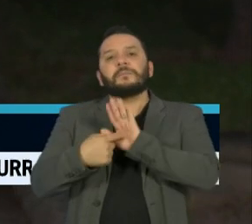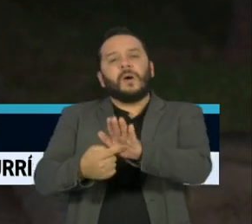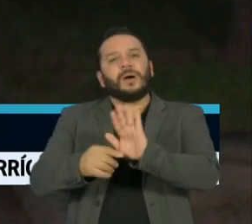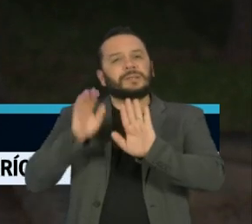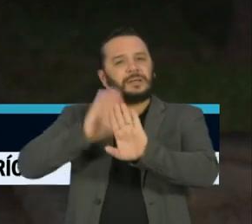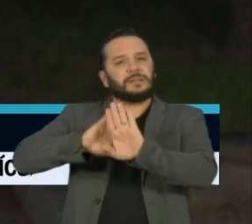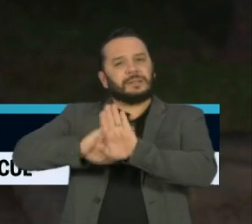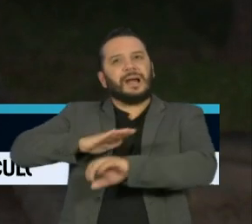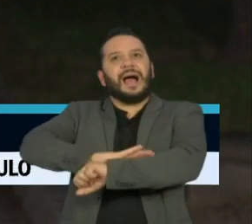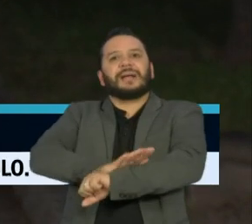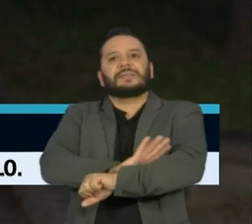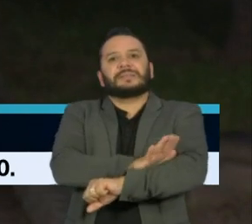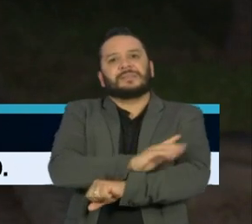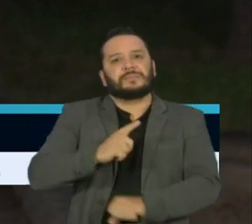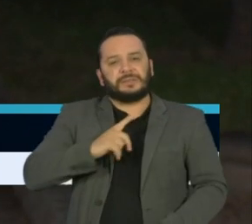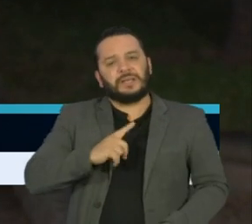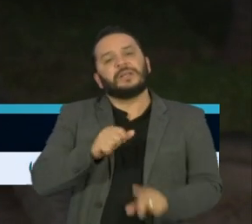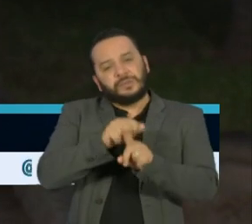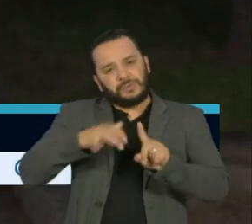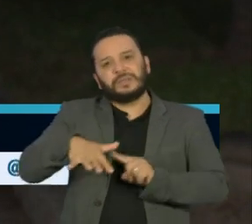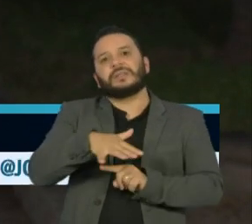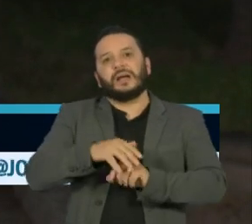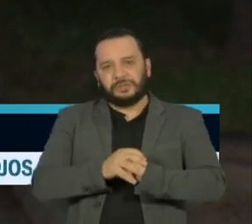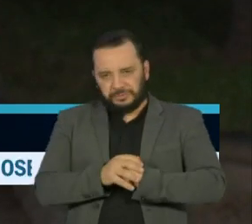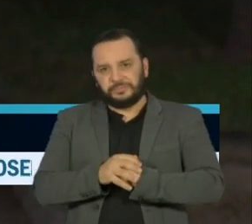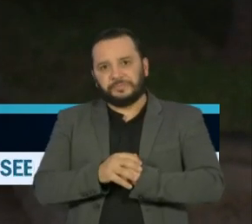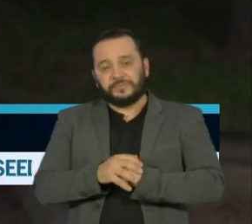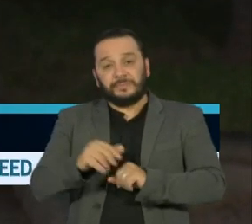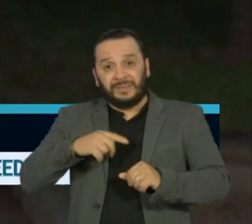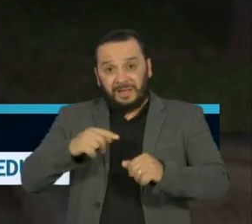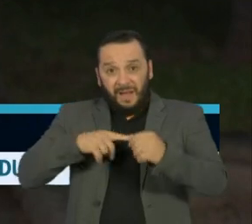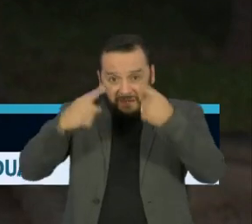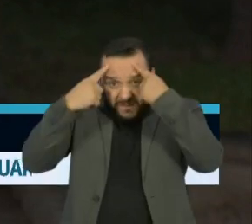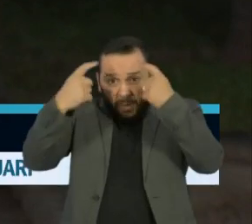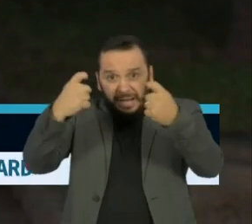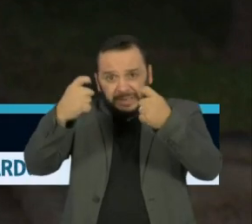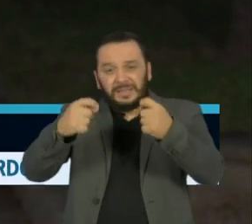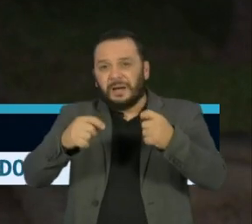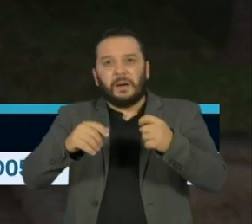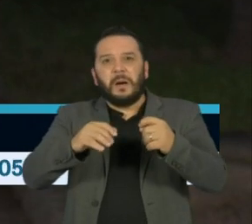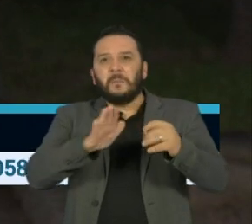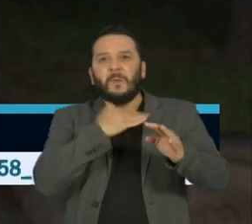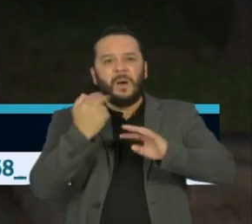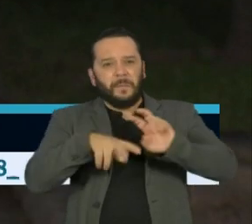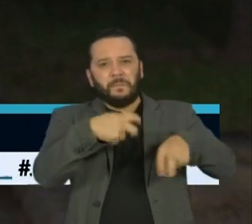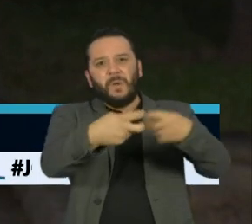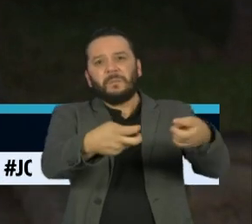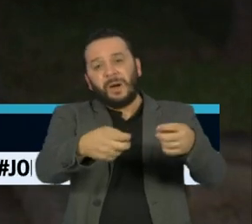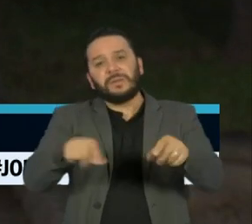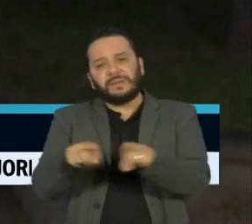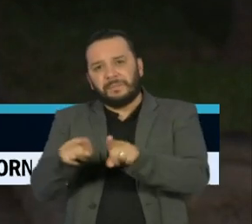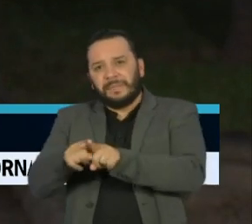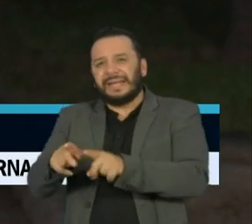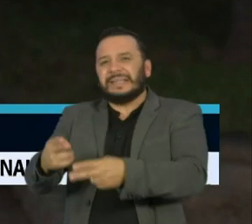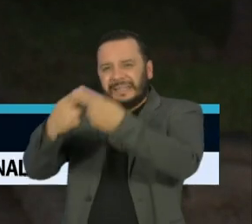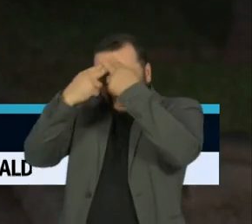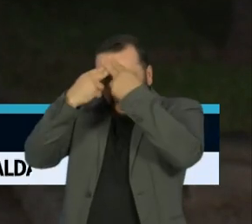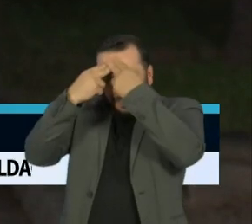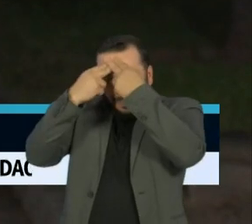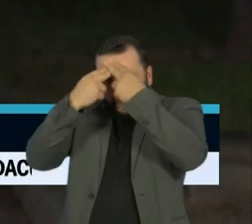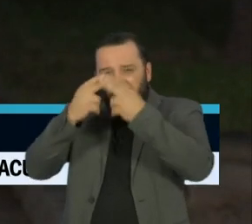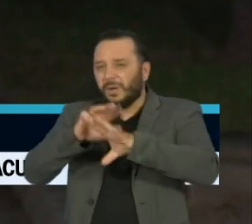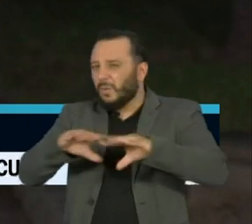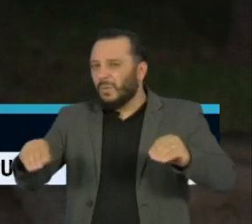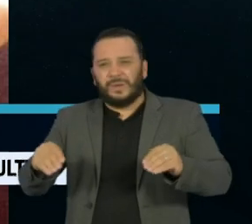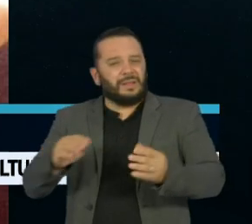enraizado na nossa sociedade. Uma violência que, quando não mata, machuca e causa feridas que não cicatrizam com o